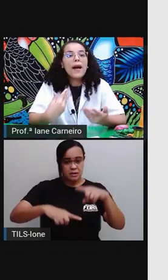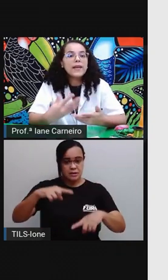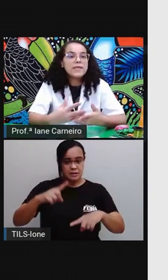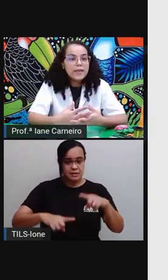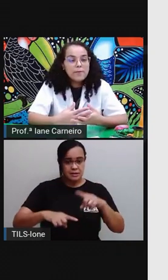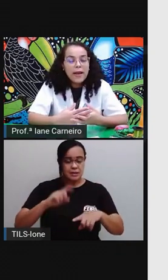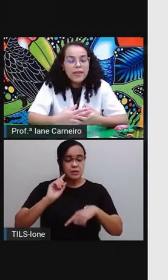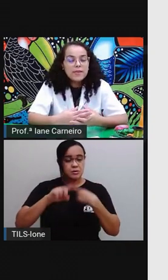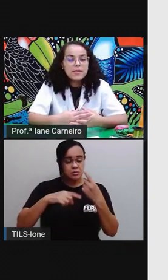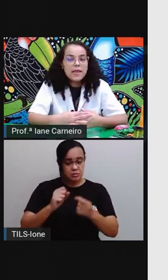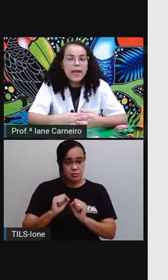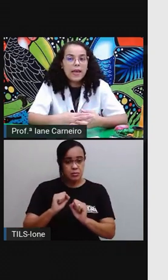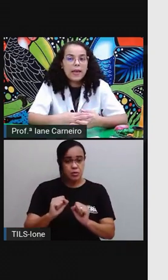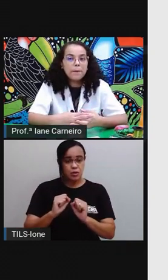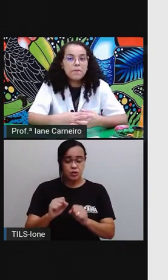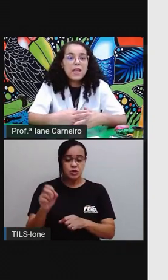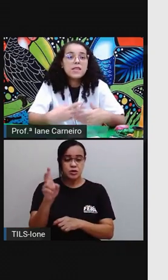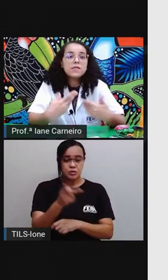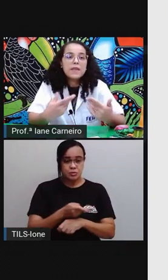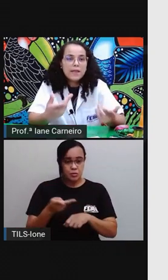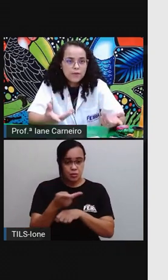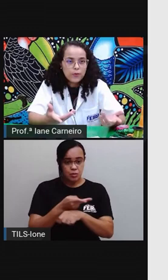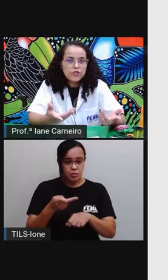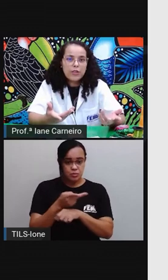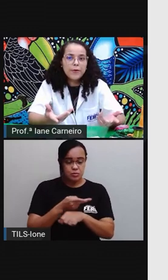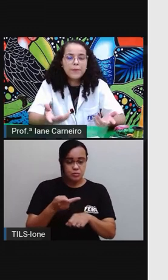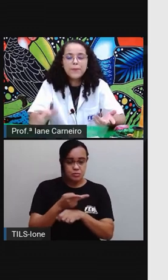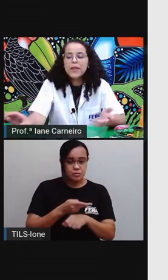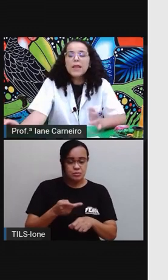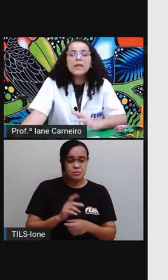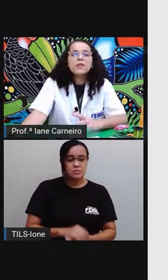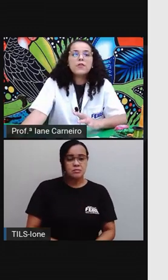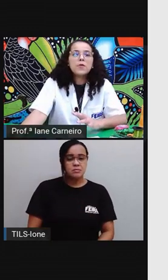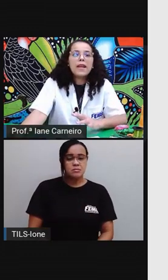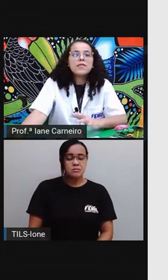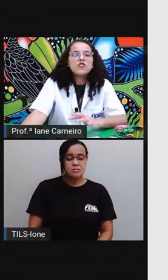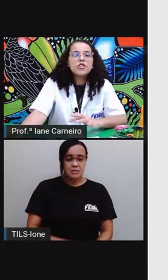procurar mais